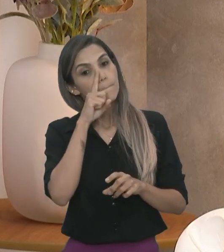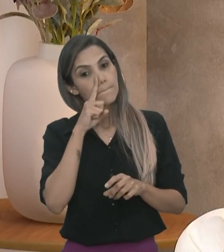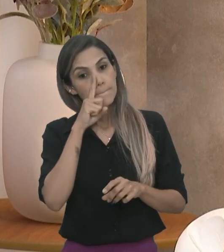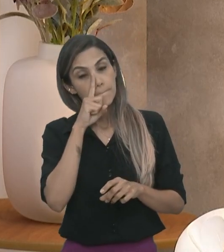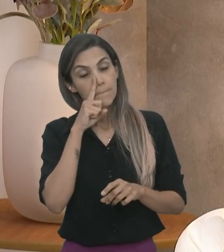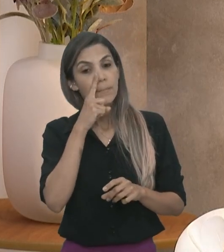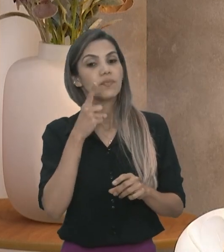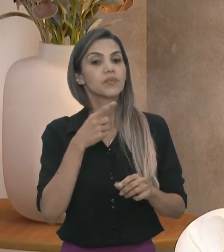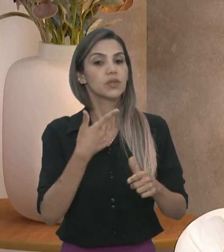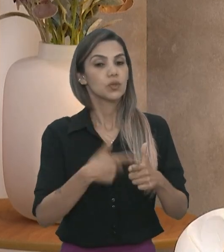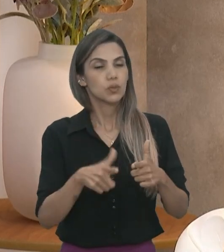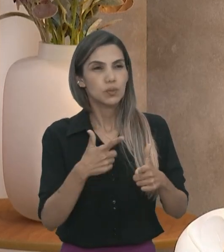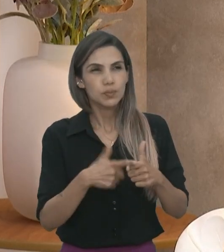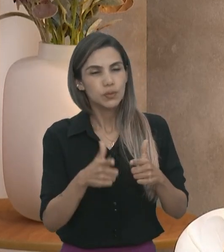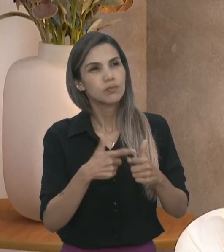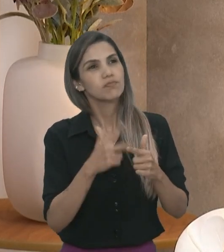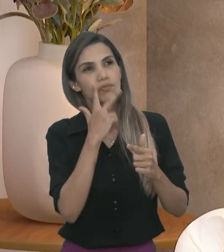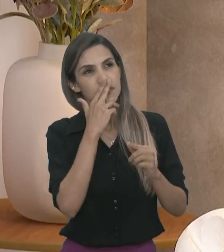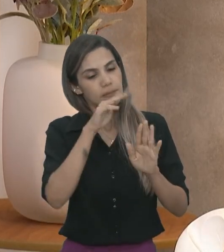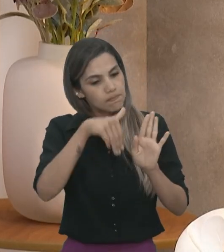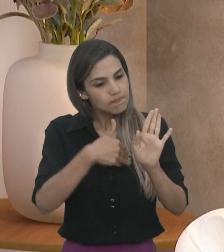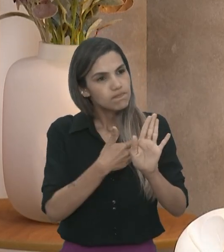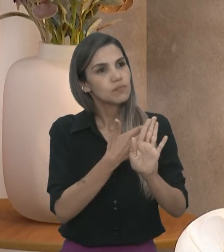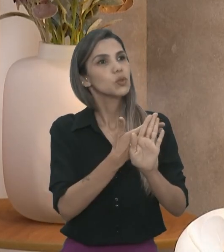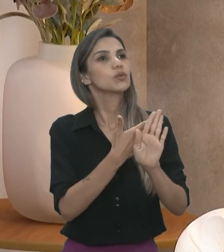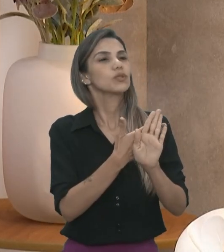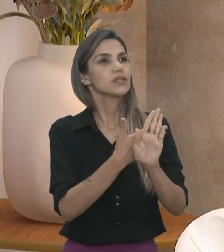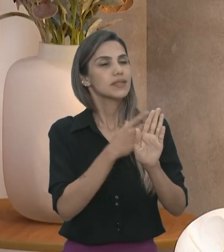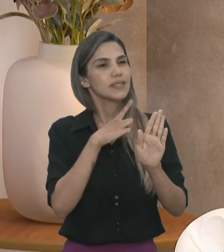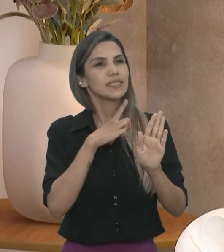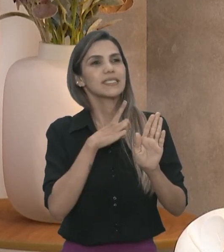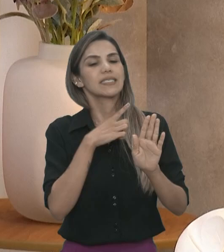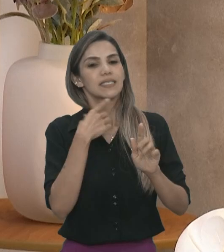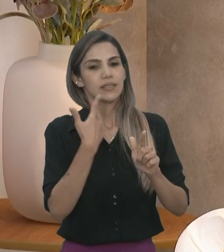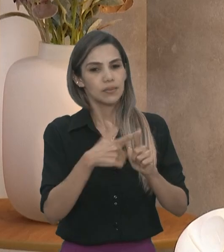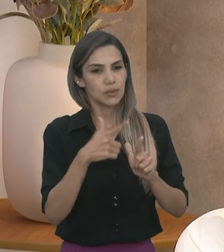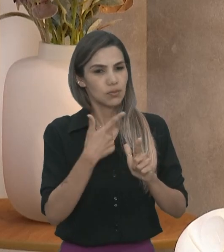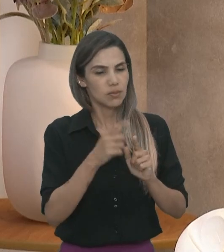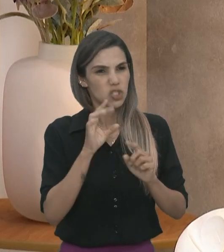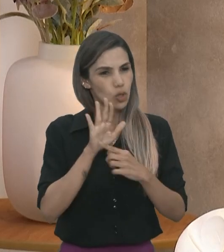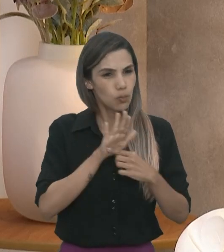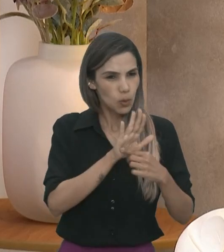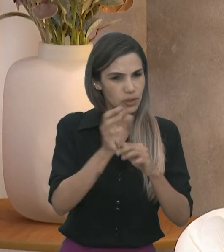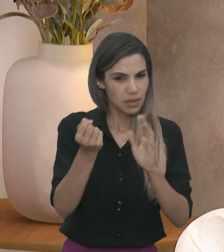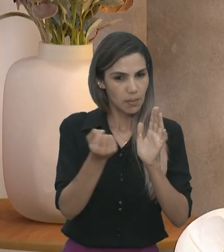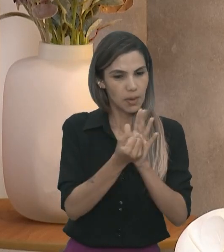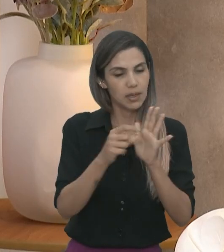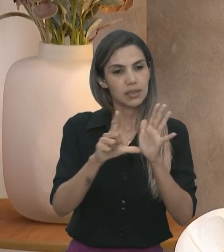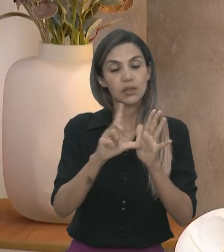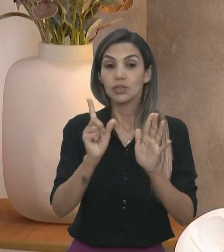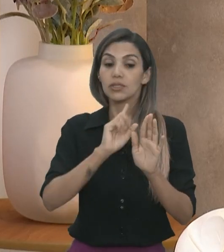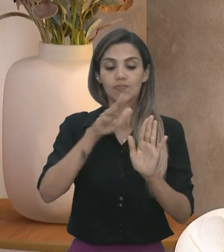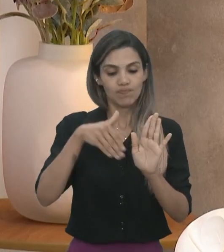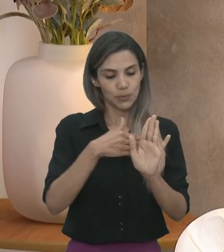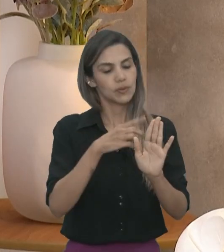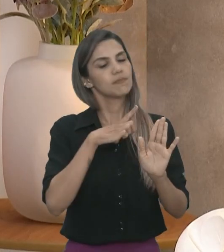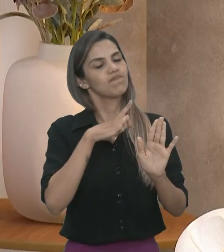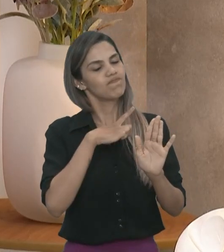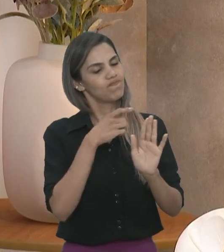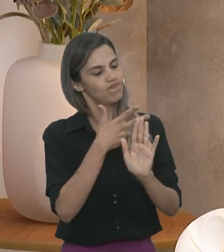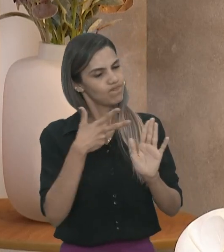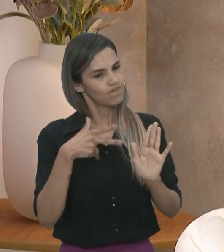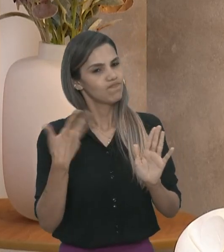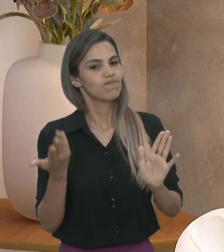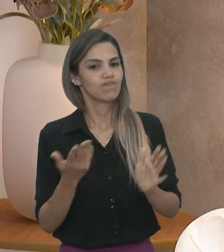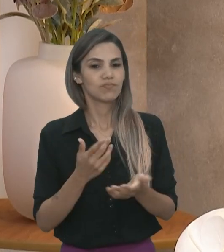mais coisas a esconder do que realmente divulgar a marca de uma loja. Então foi quando a gente levantou os